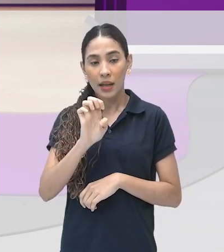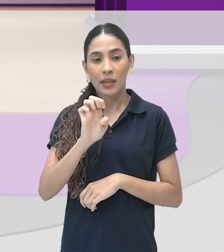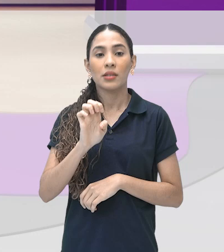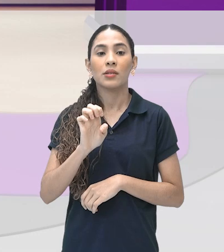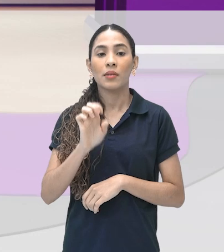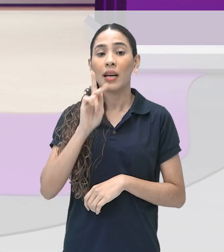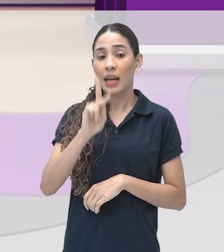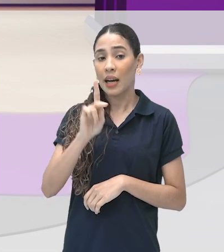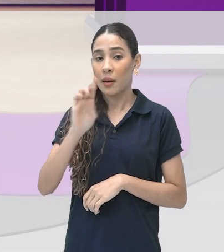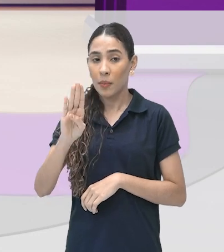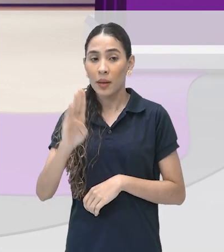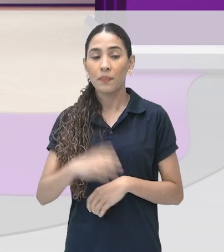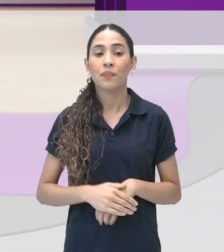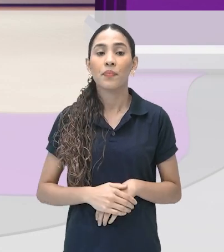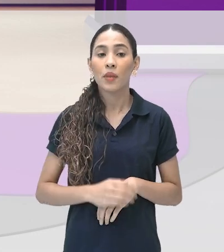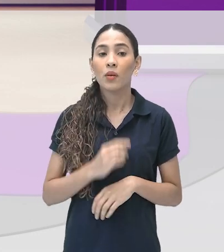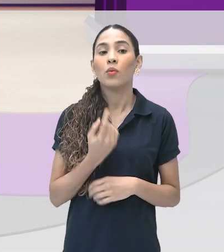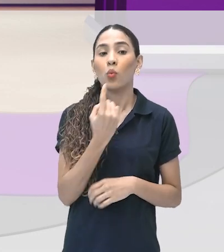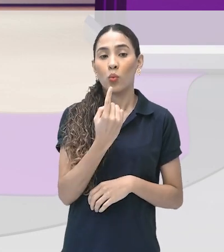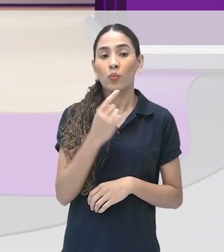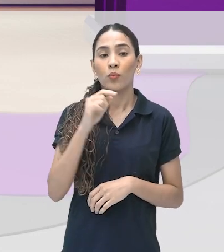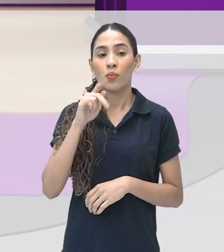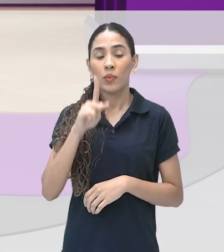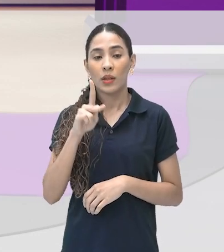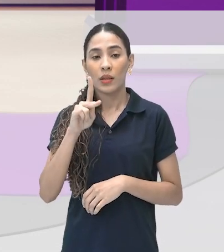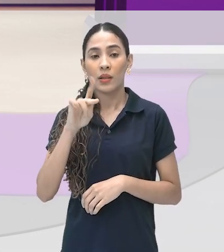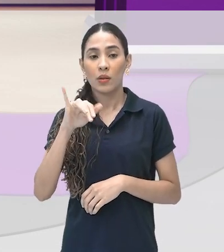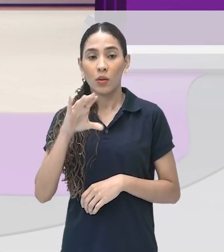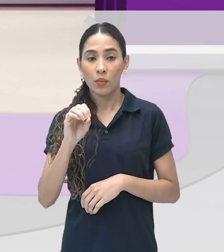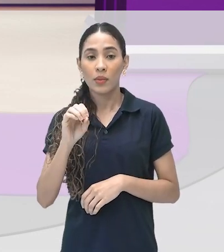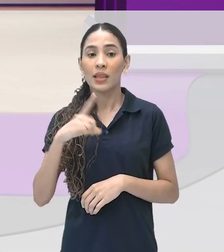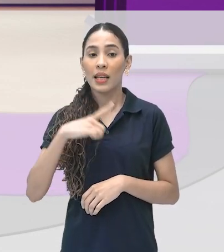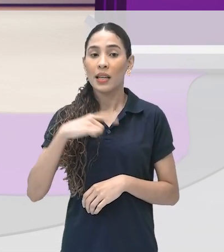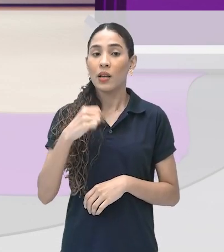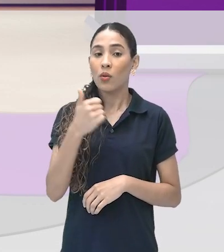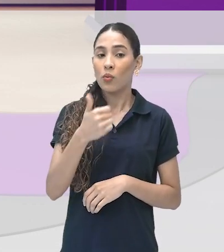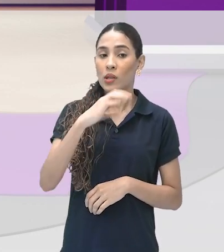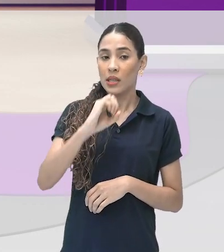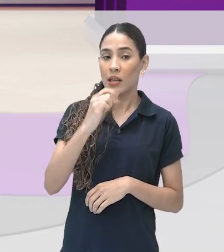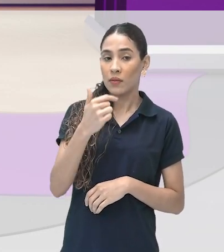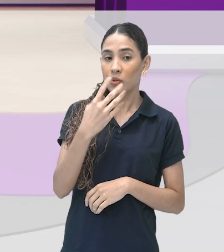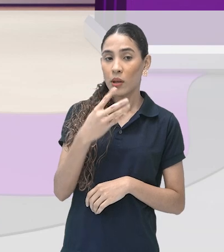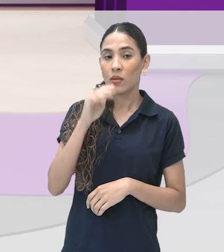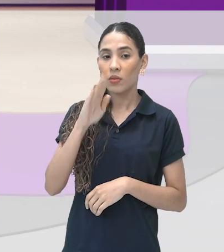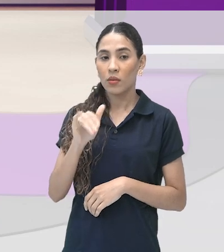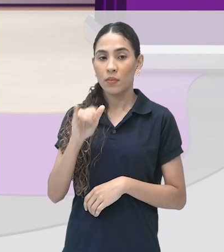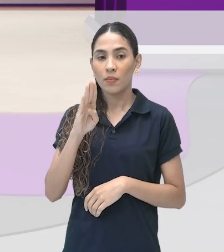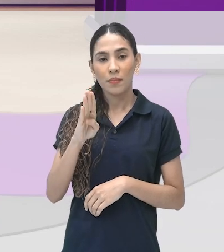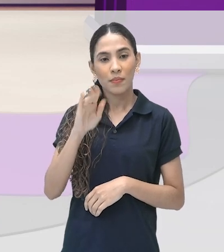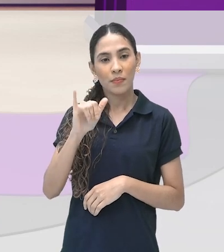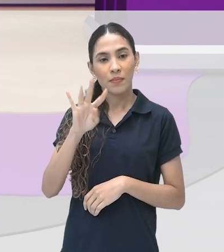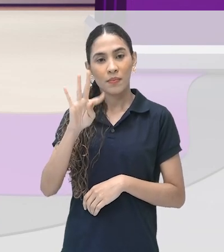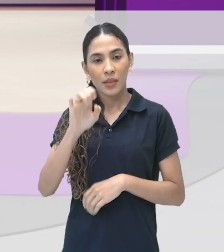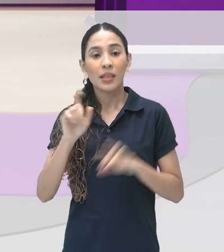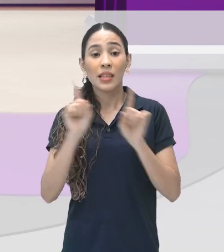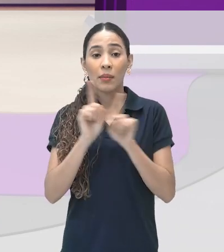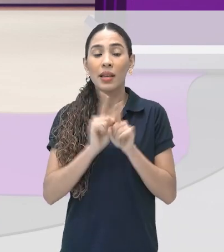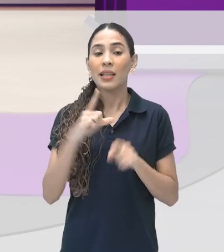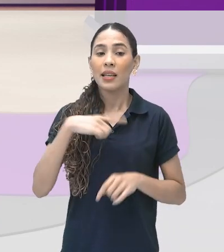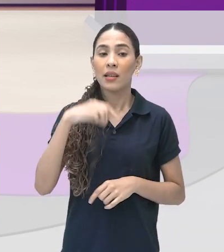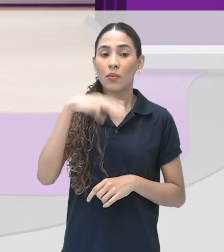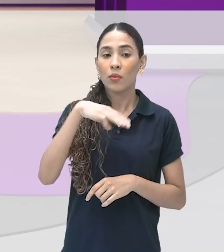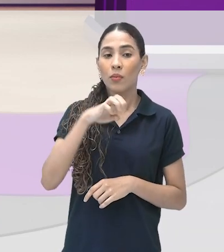letras KB, e em 1 kilobyte tem 1024 bytes. Aí a gente tem aqui o megabyte,